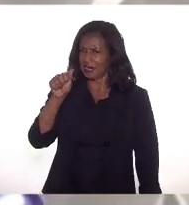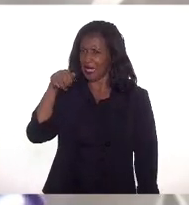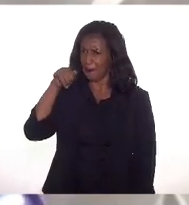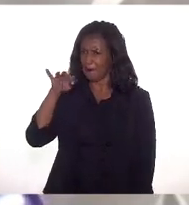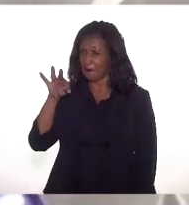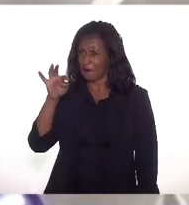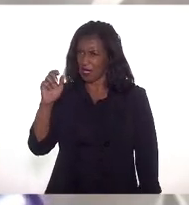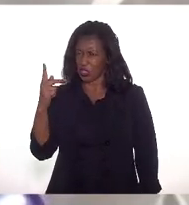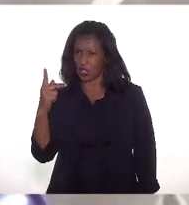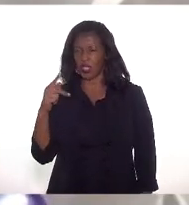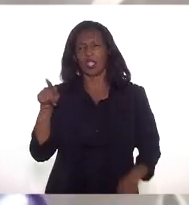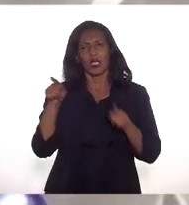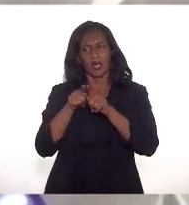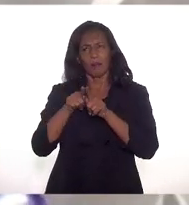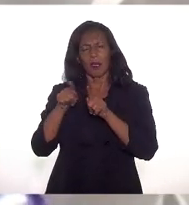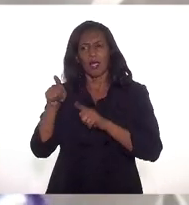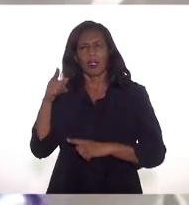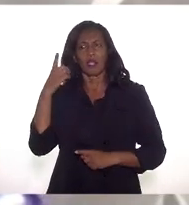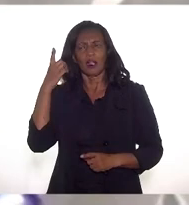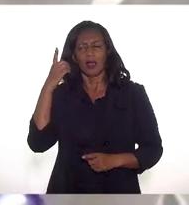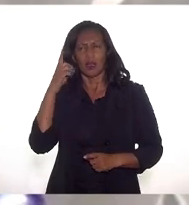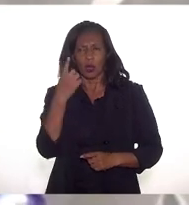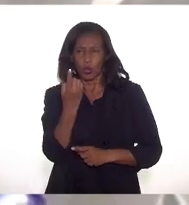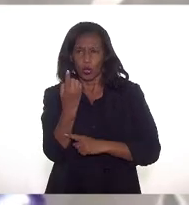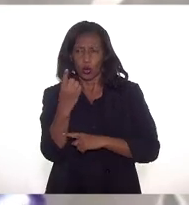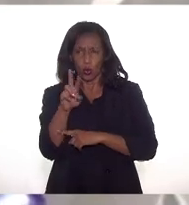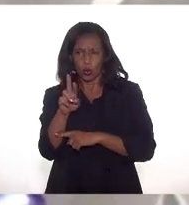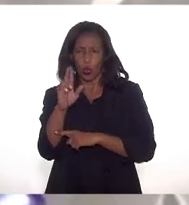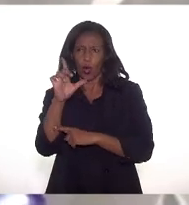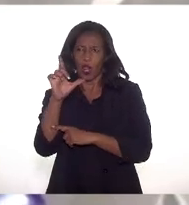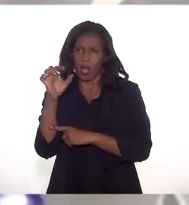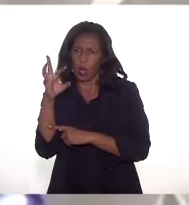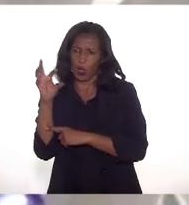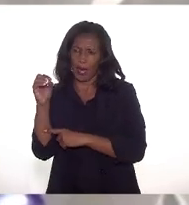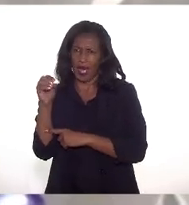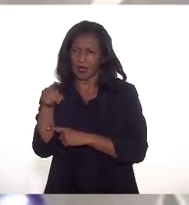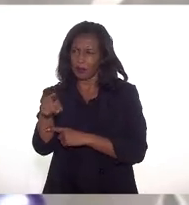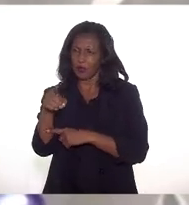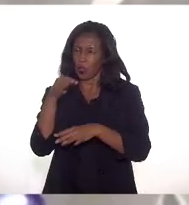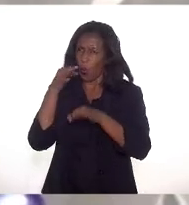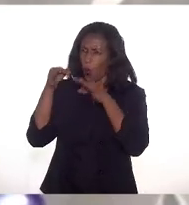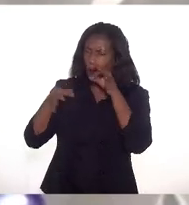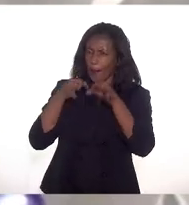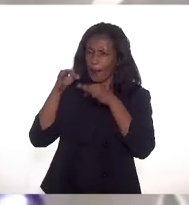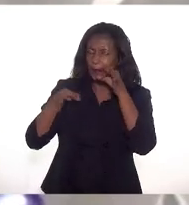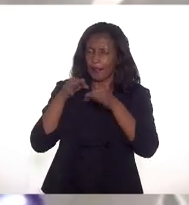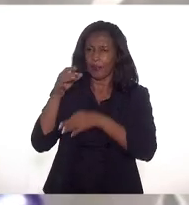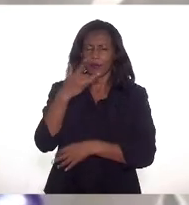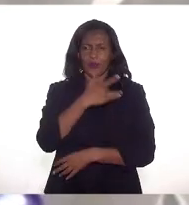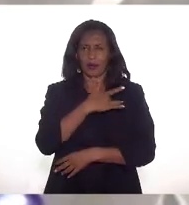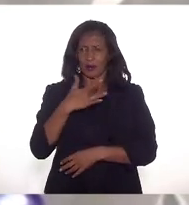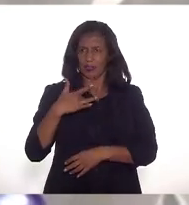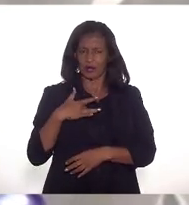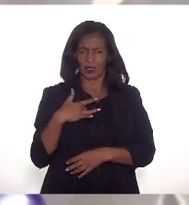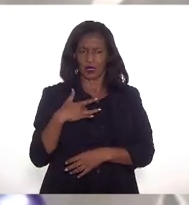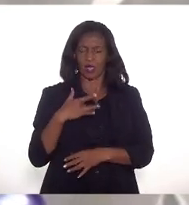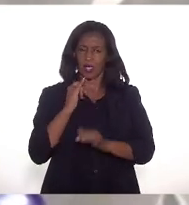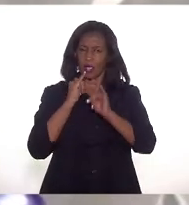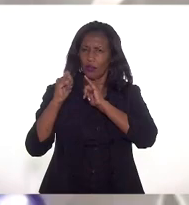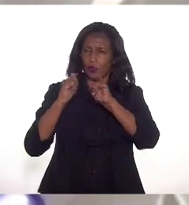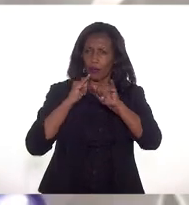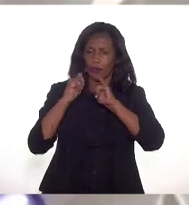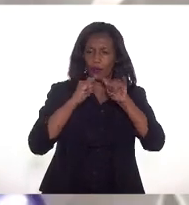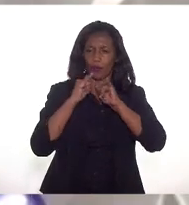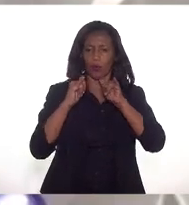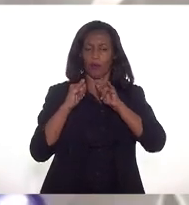doutor Leonardo, quando dão luz às questões da saúde informando,